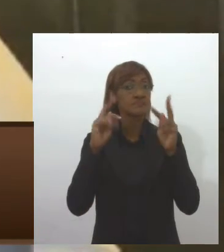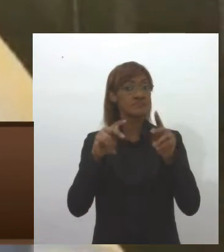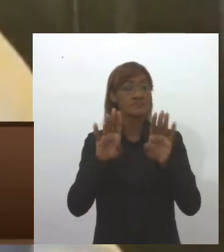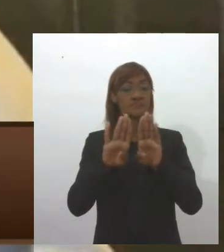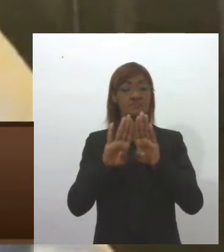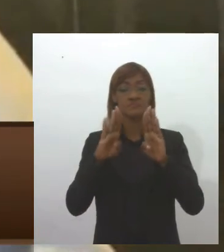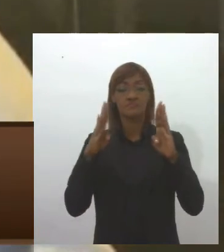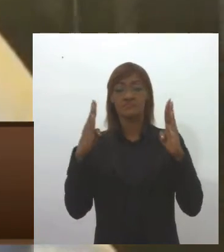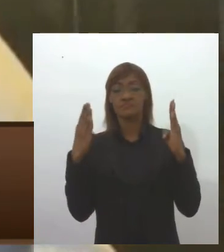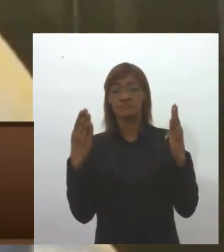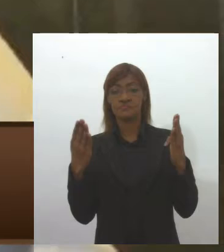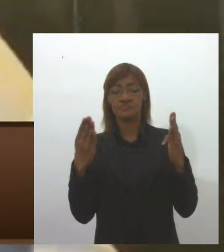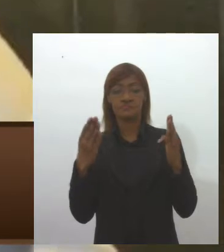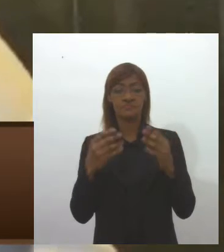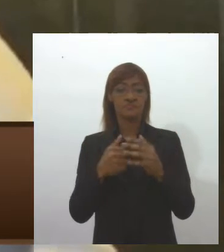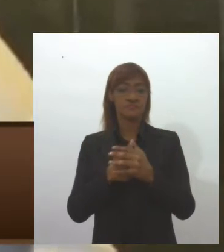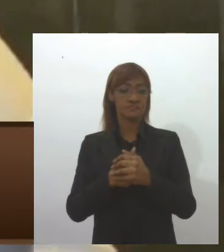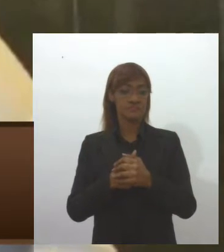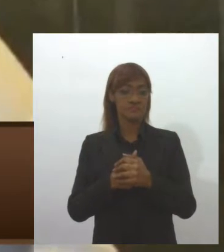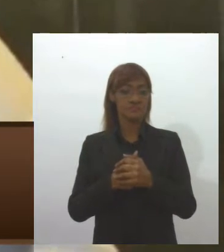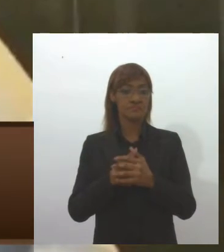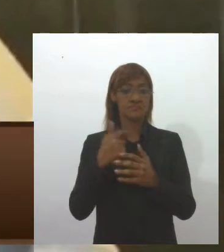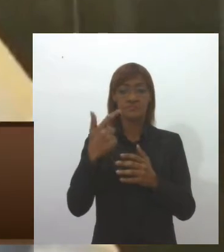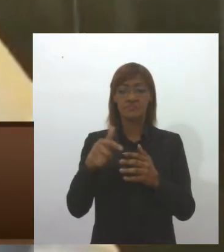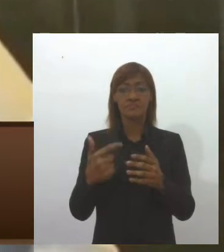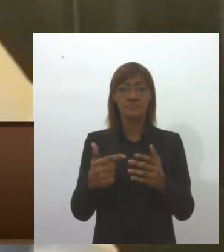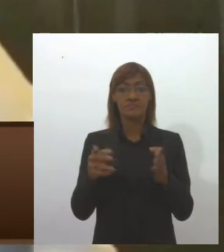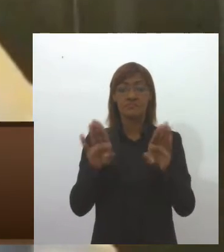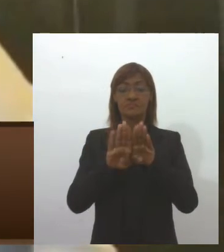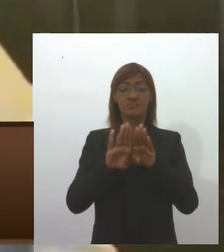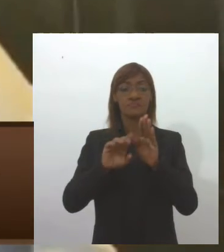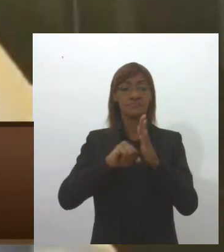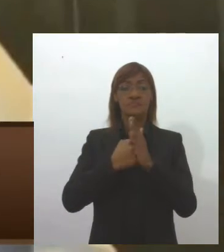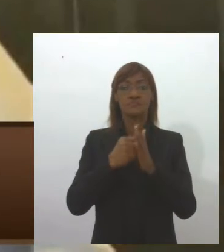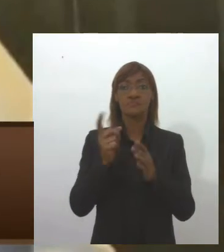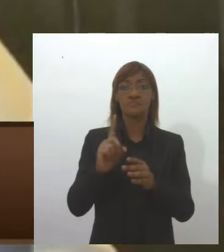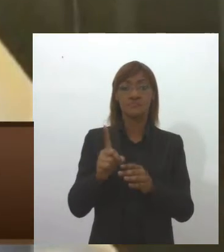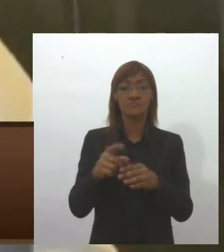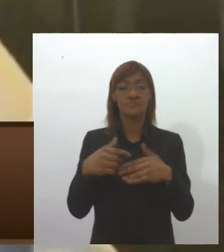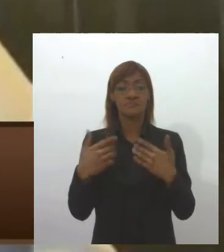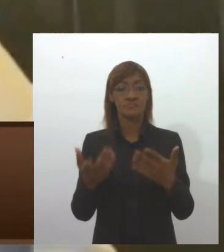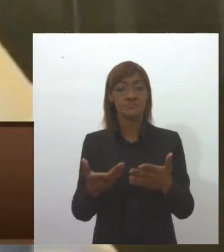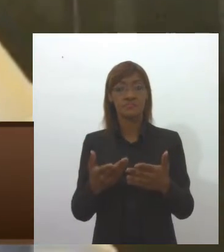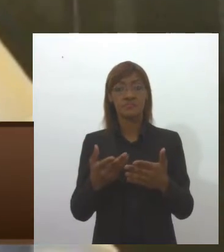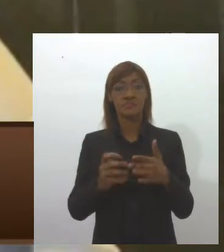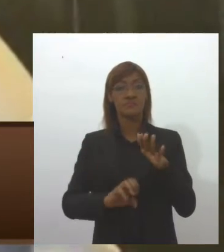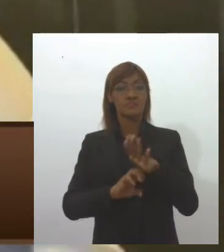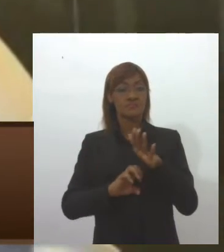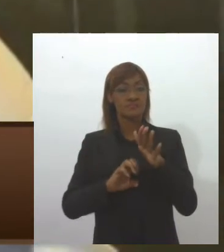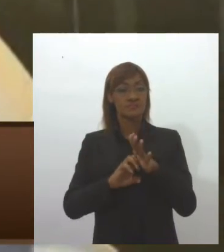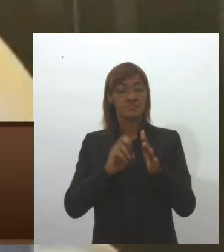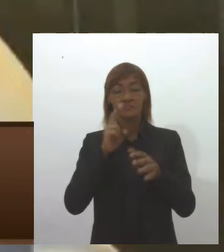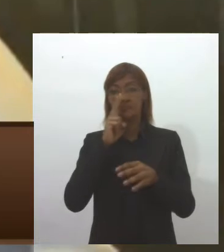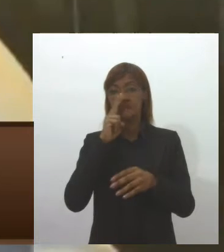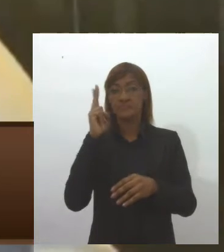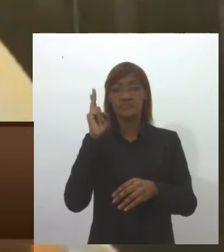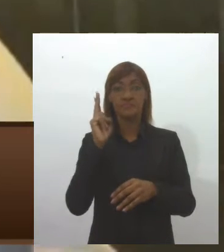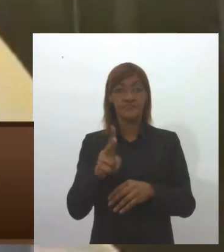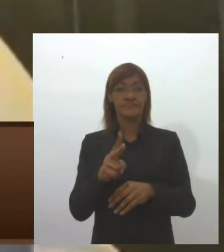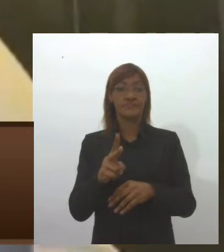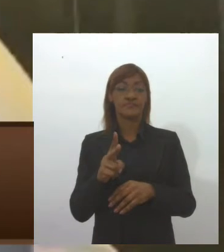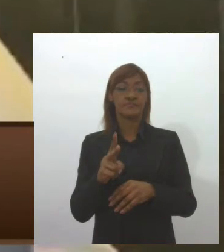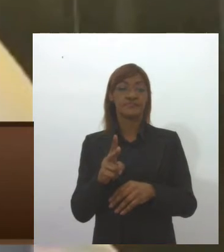não tivemos nenhum fechamento de hotel durante a pandemia. Isso mostra também a força do empresário hoteleiro, né? Que naquele